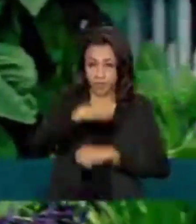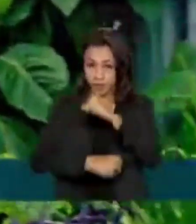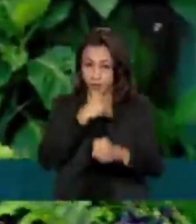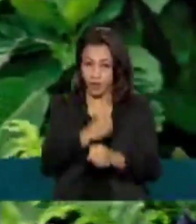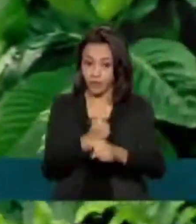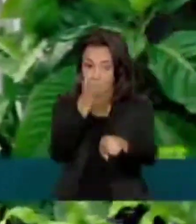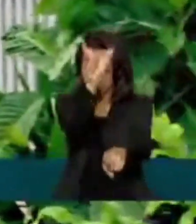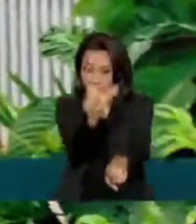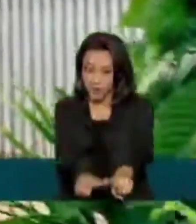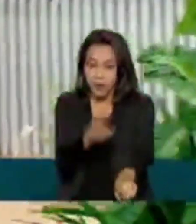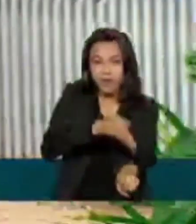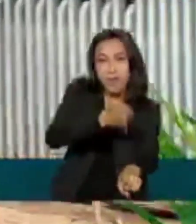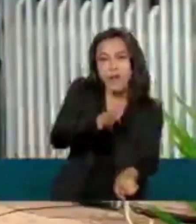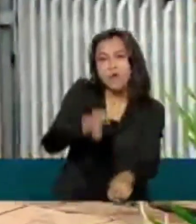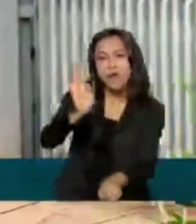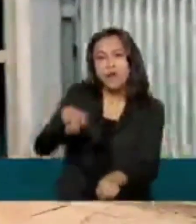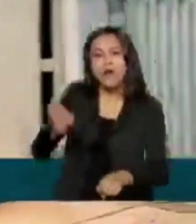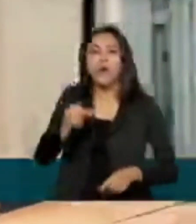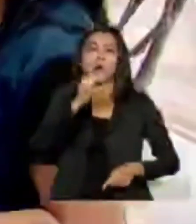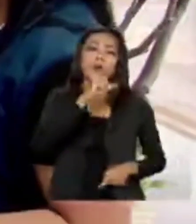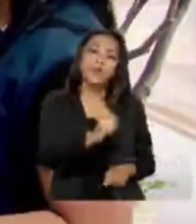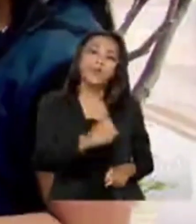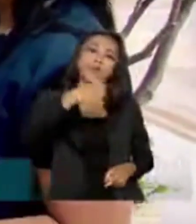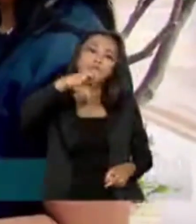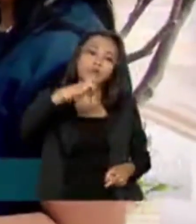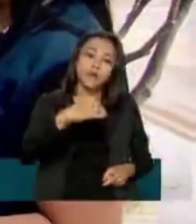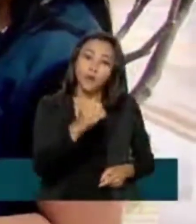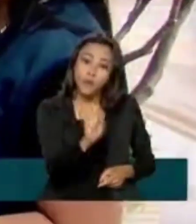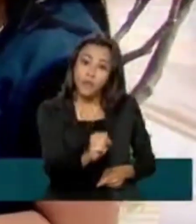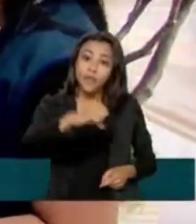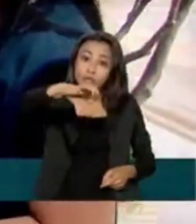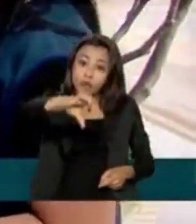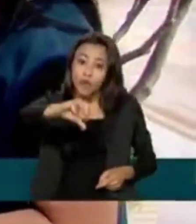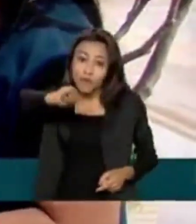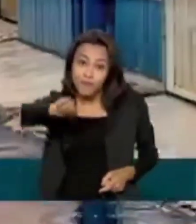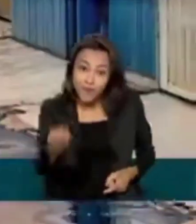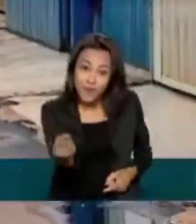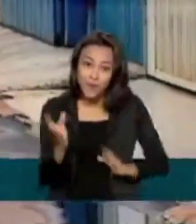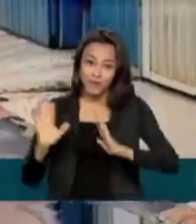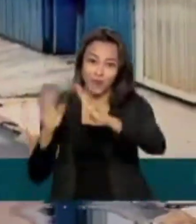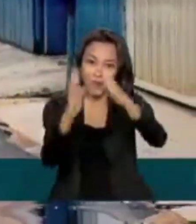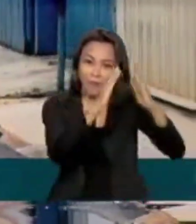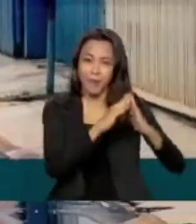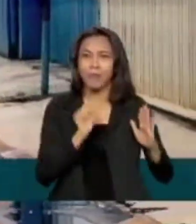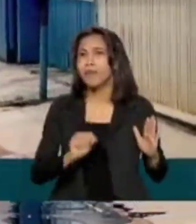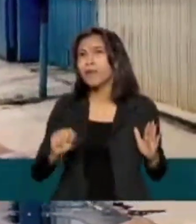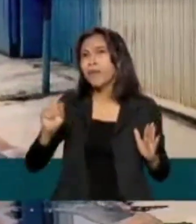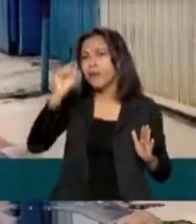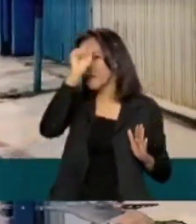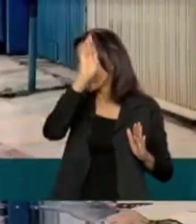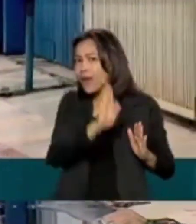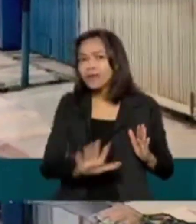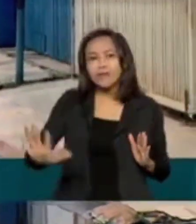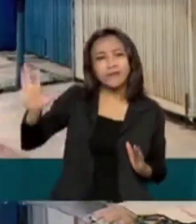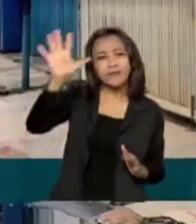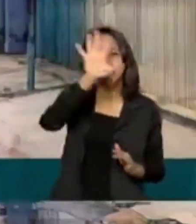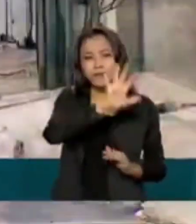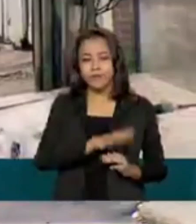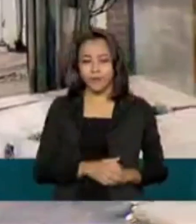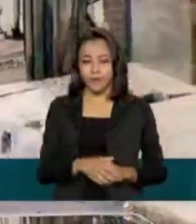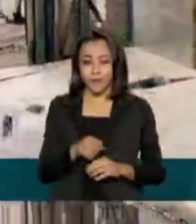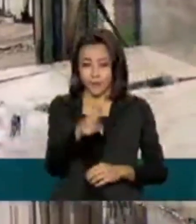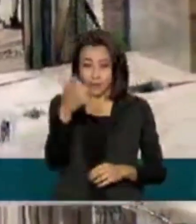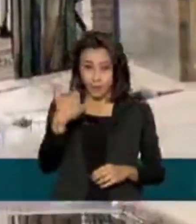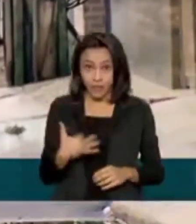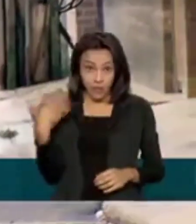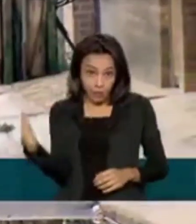visitar 89 milhões de endereços em todas as regiões do país. Um aspecto importante disso é